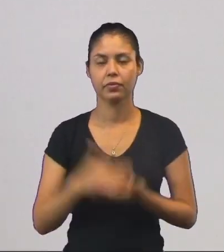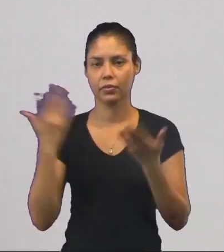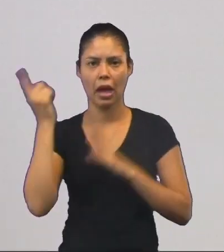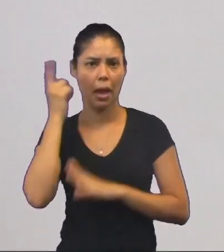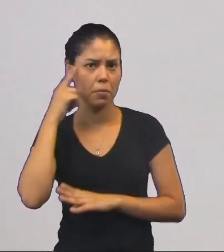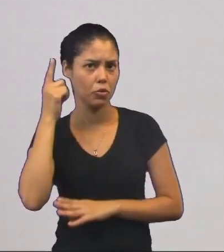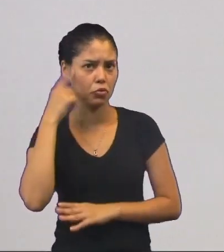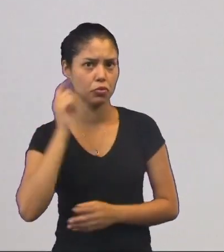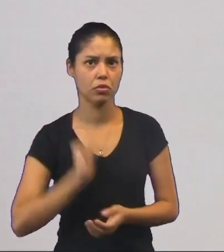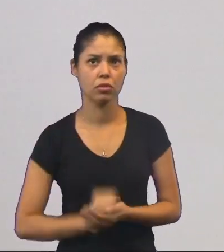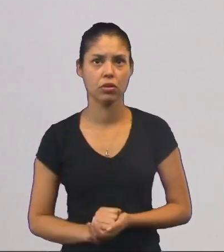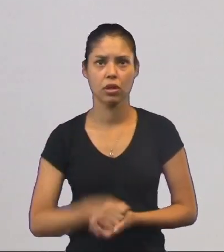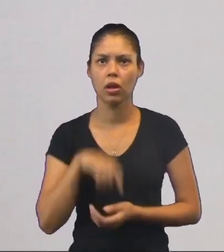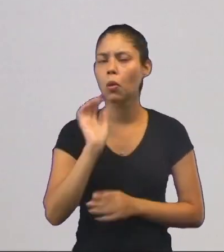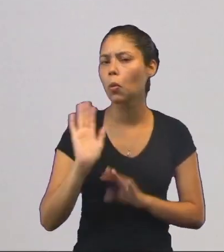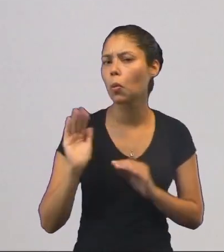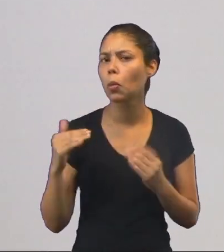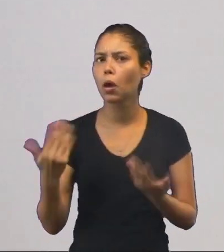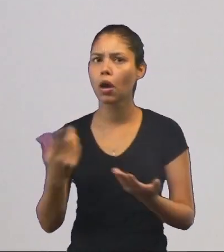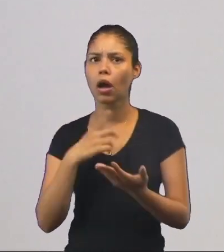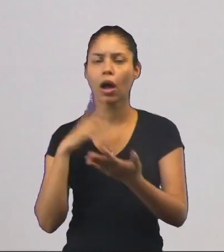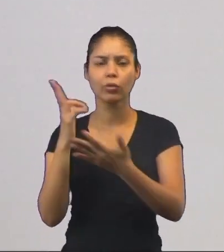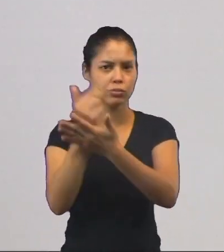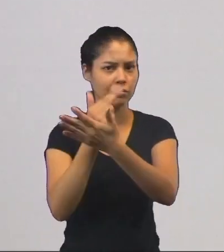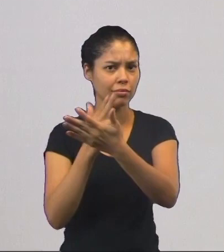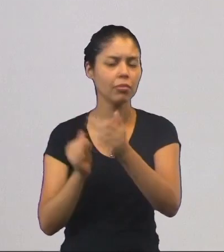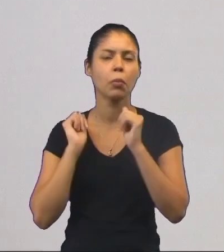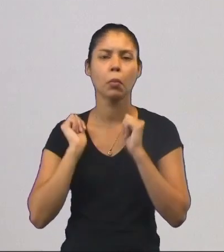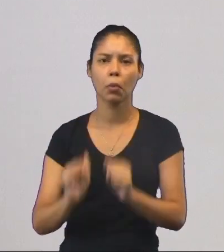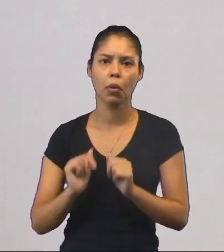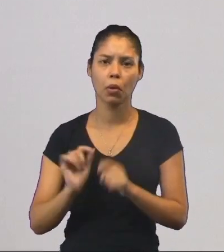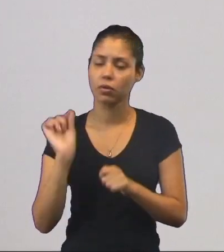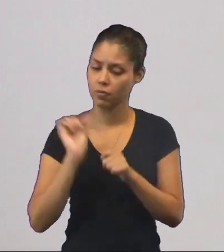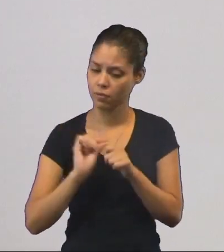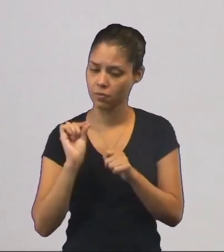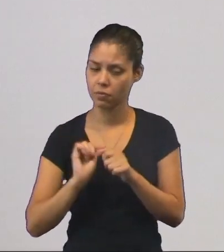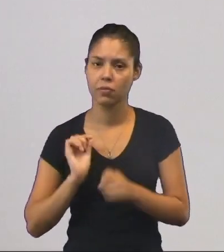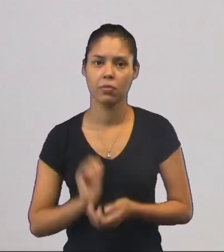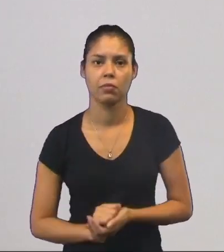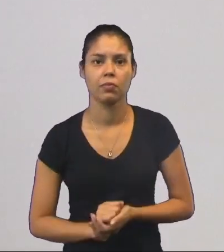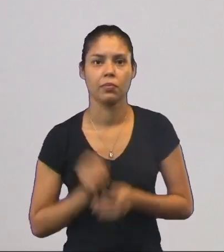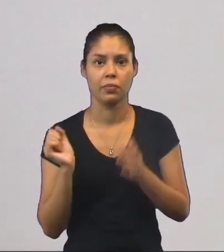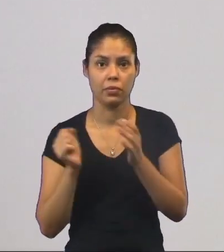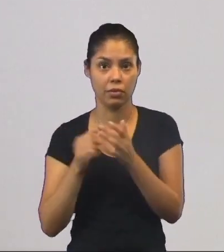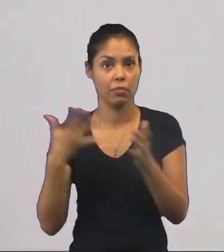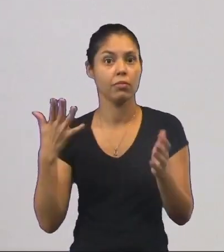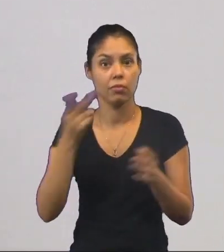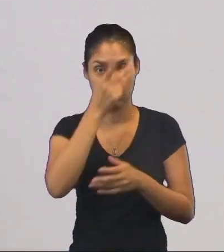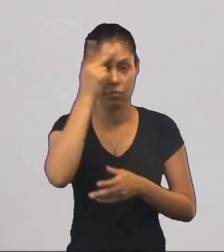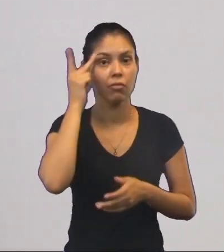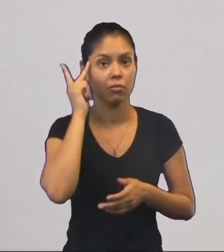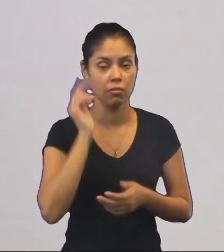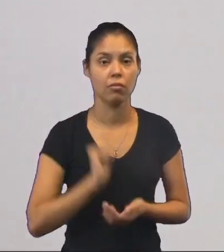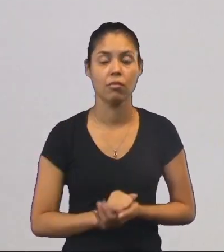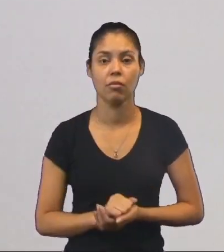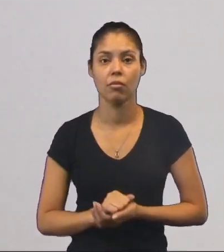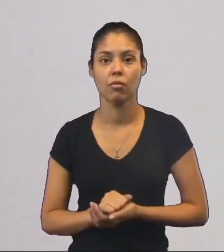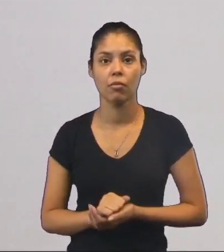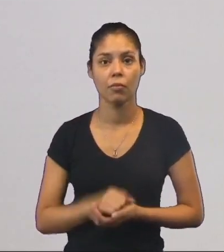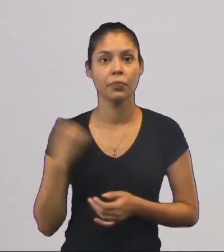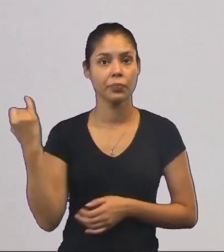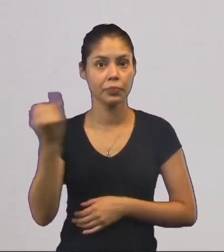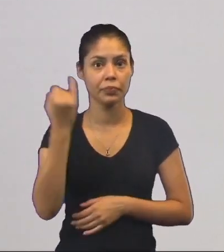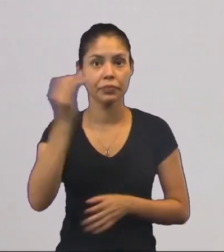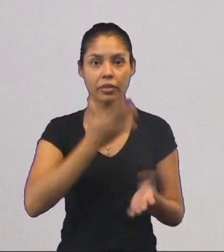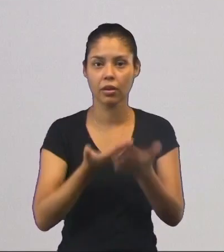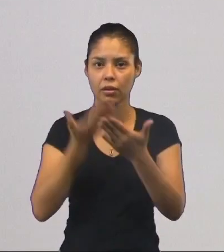imaginando que desenho que aquelas estrelas podem formar. E muitas pessoas, né,